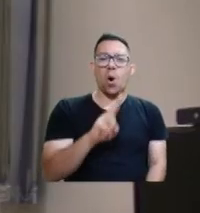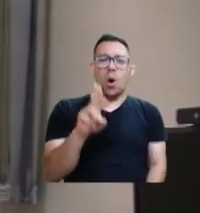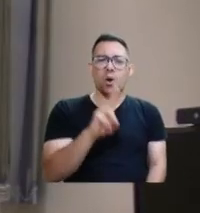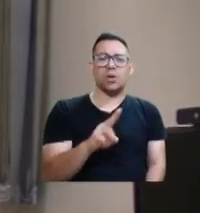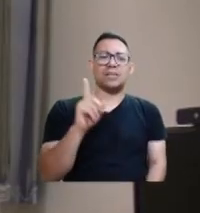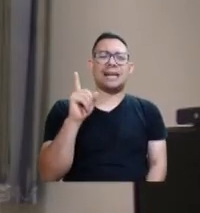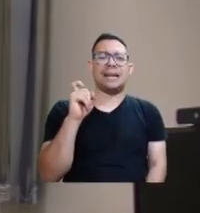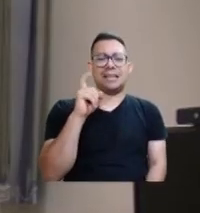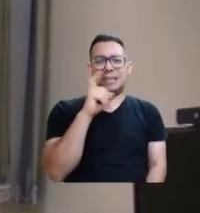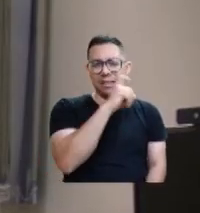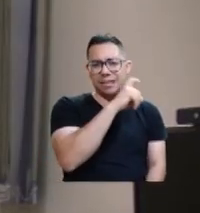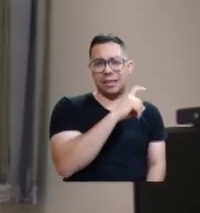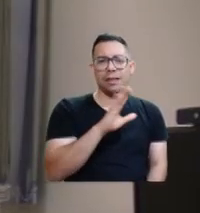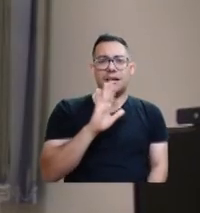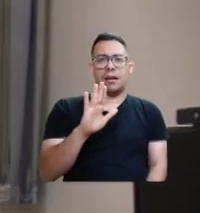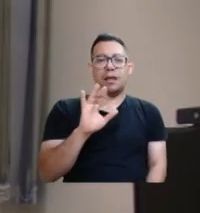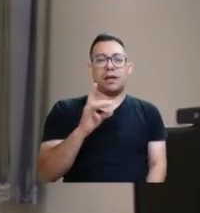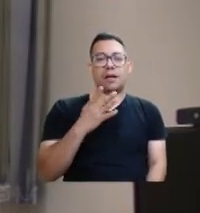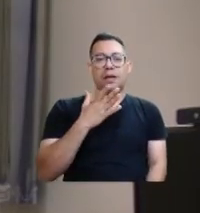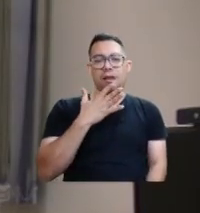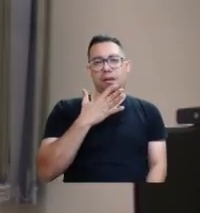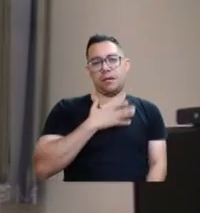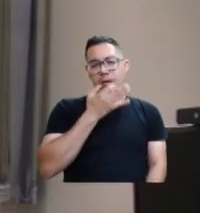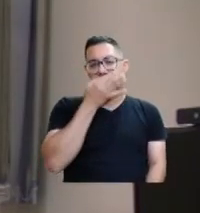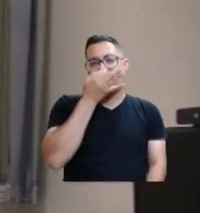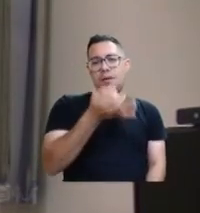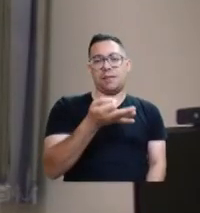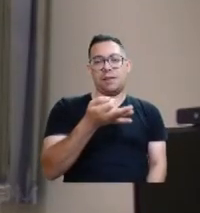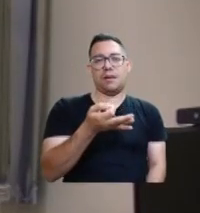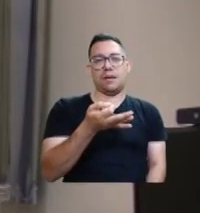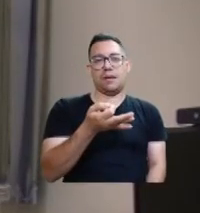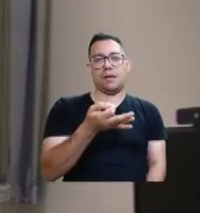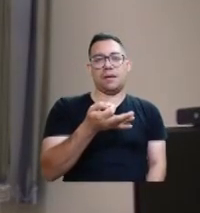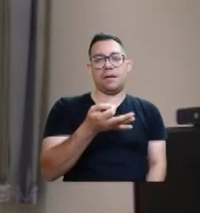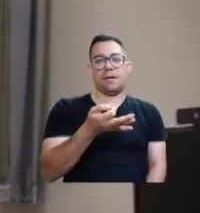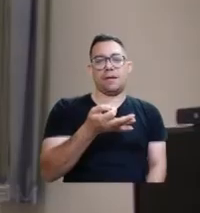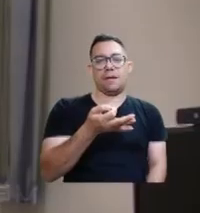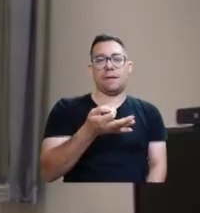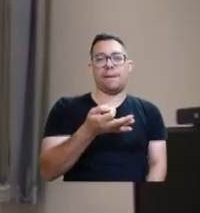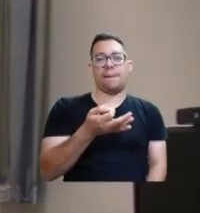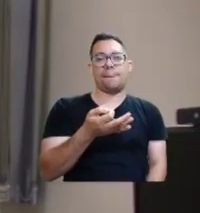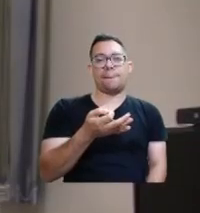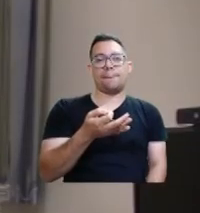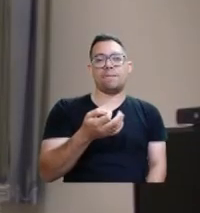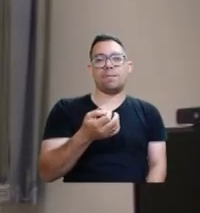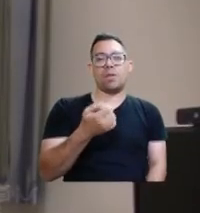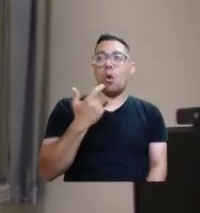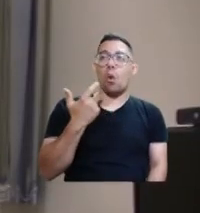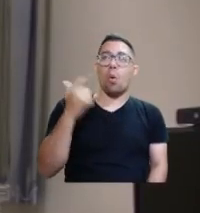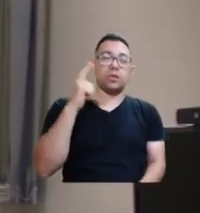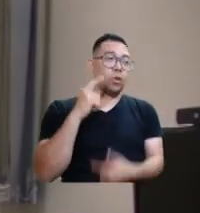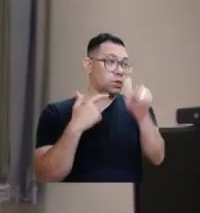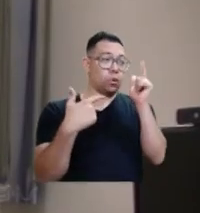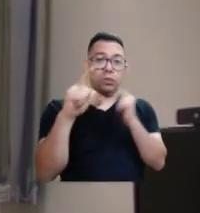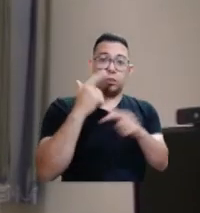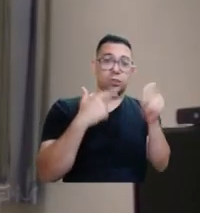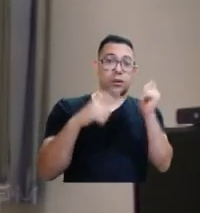muito válido. Para a utilização, eu acho que vai ficar um pouco complicado. Mas isso é apenas uma opinião